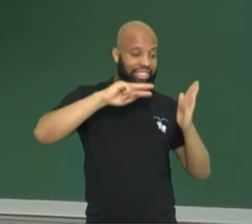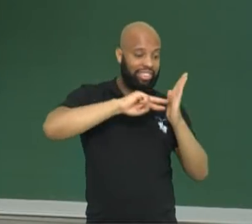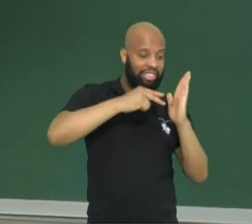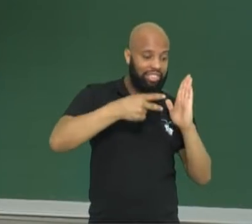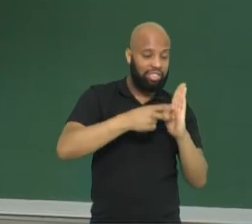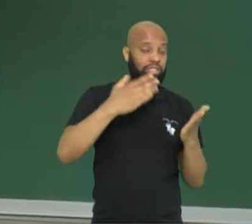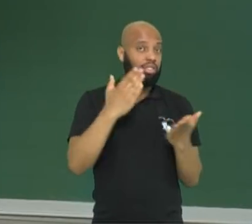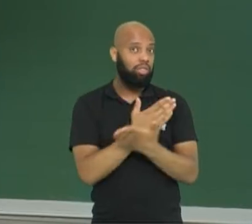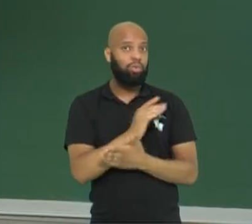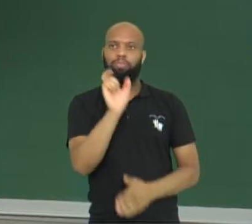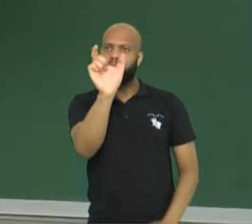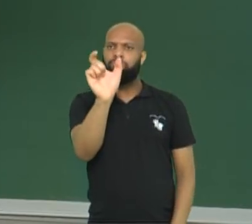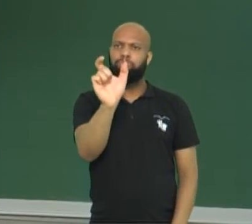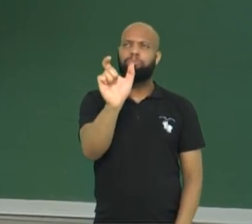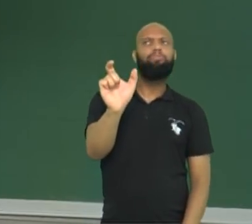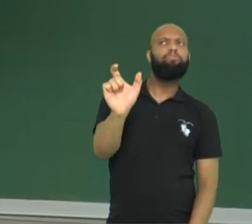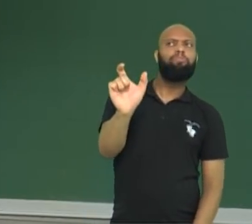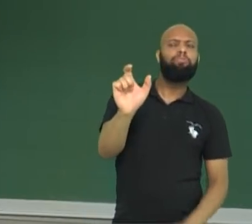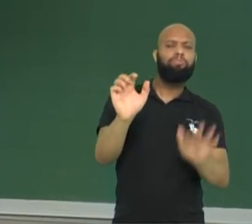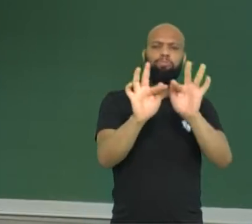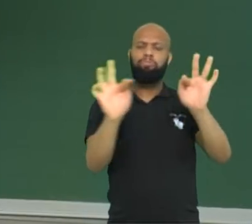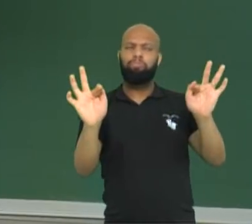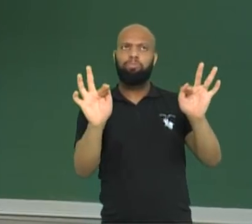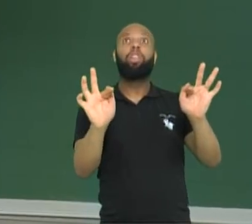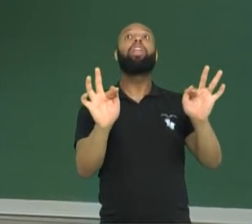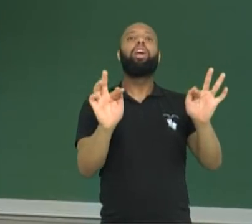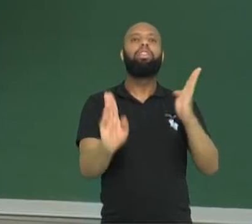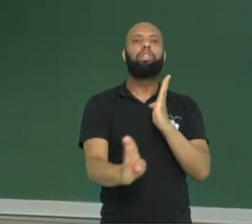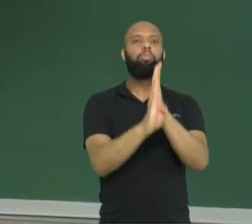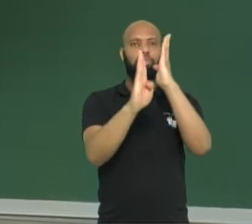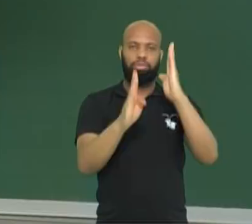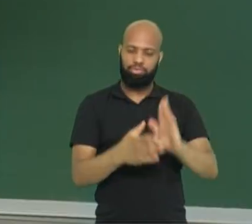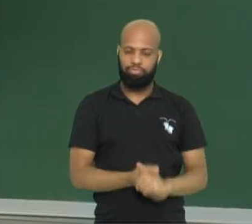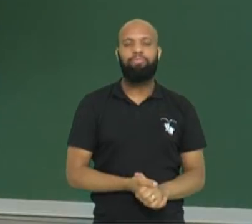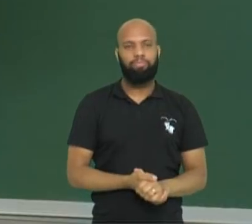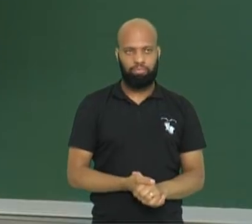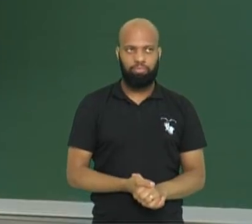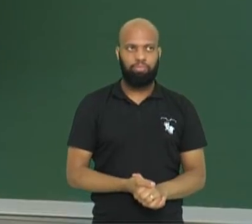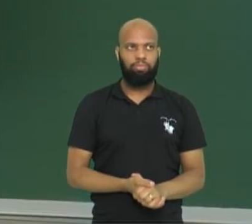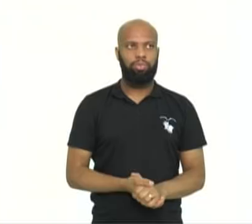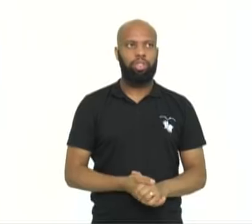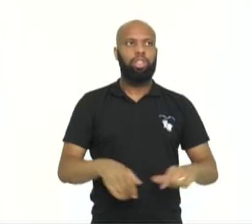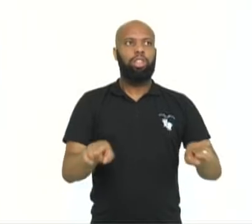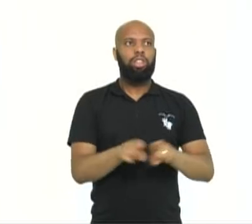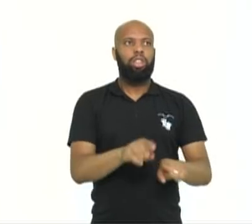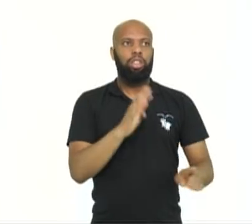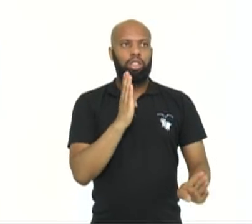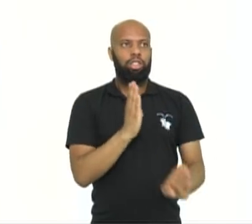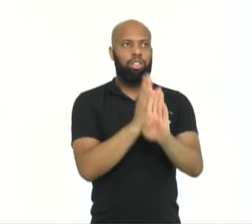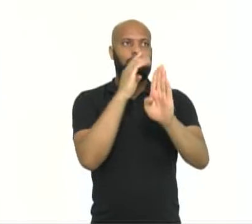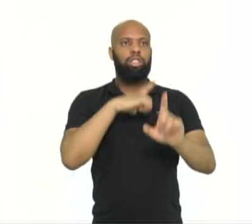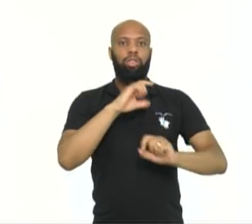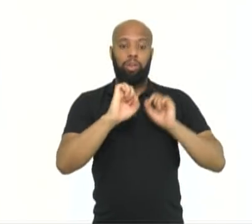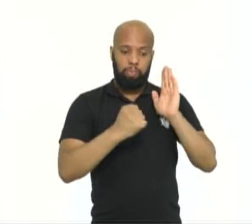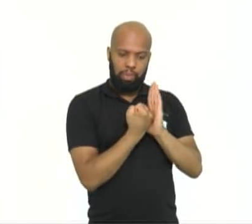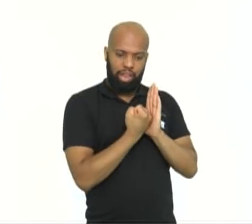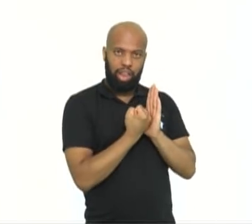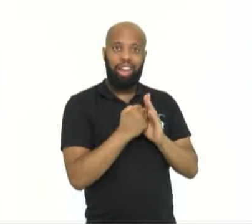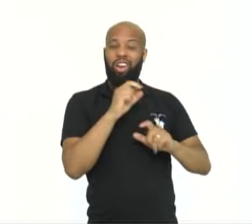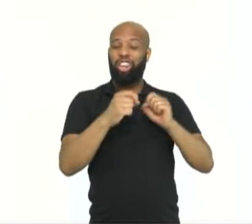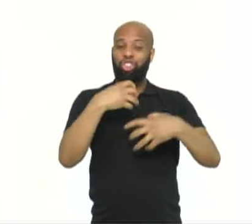sentidos, né? Algumas expressões ali, o que elas representam, o seu significado. Identificamos também